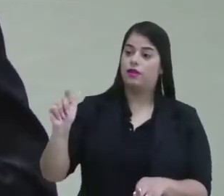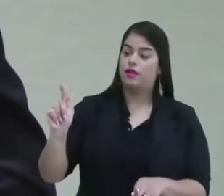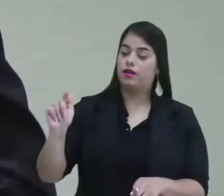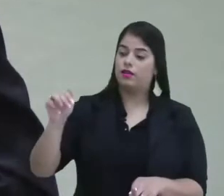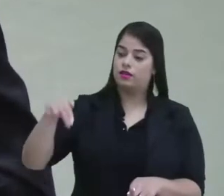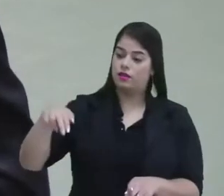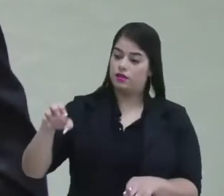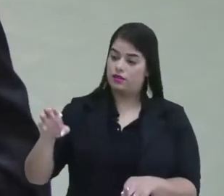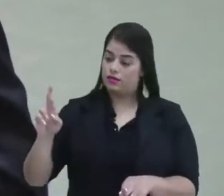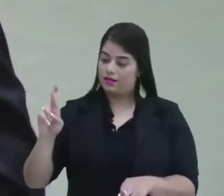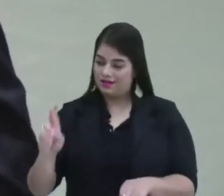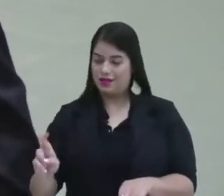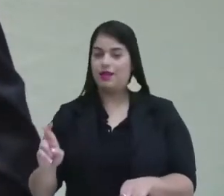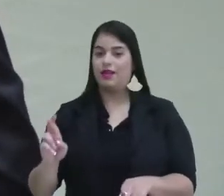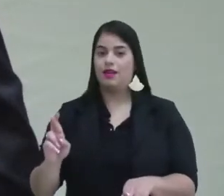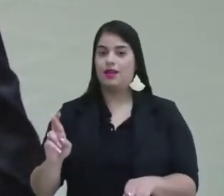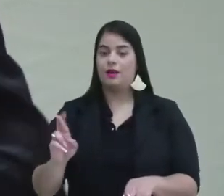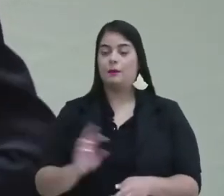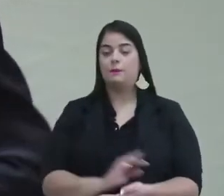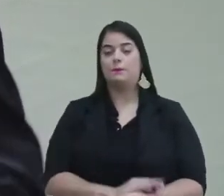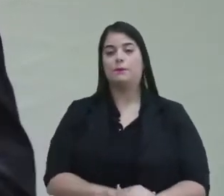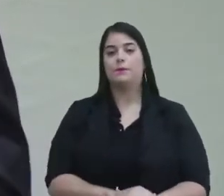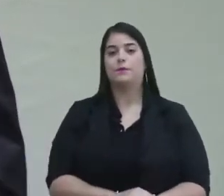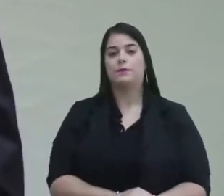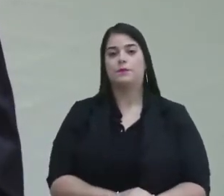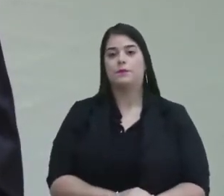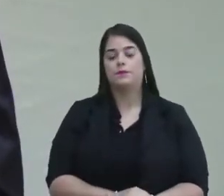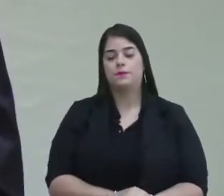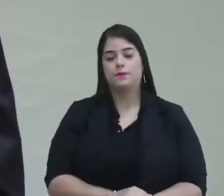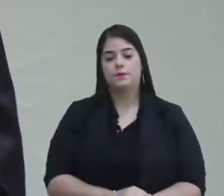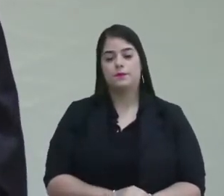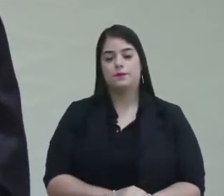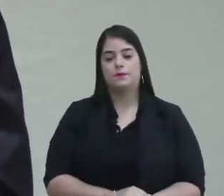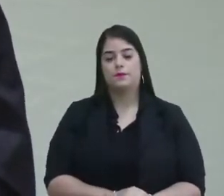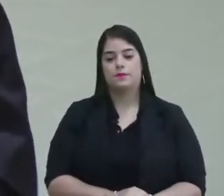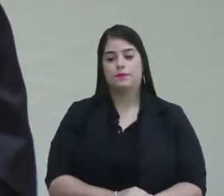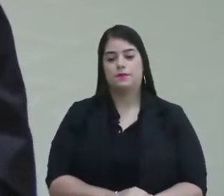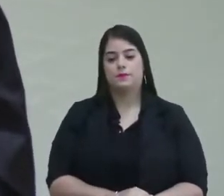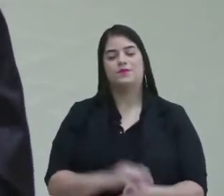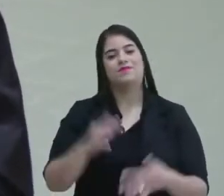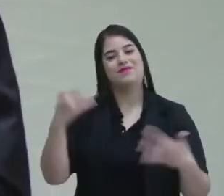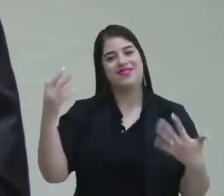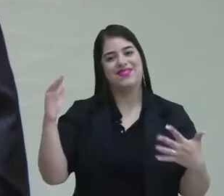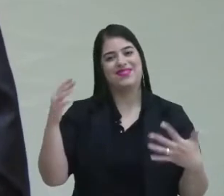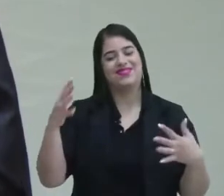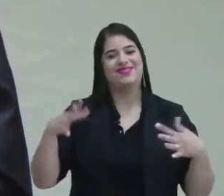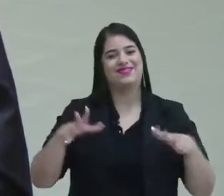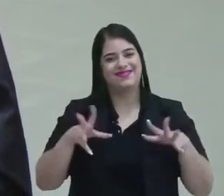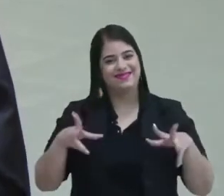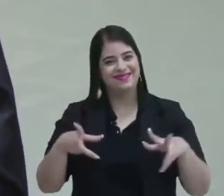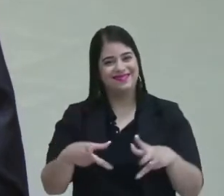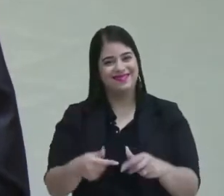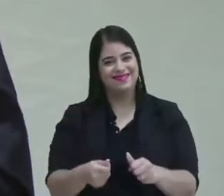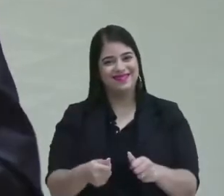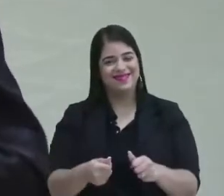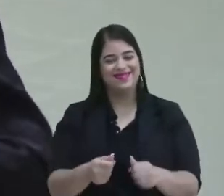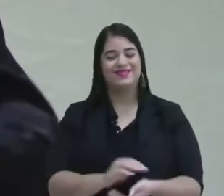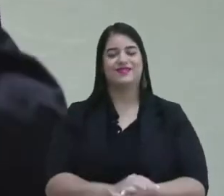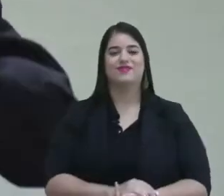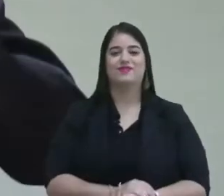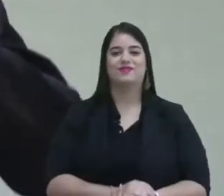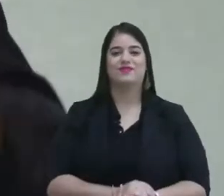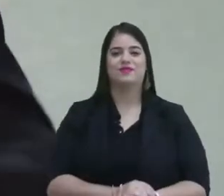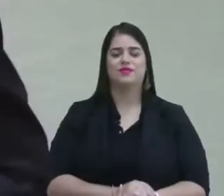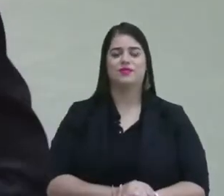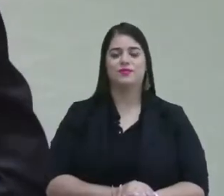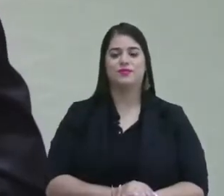Aquino, que mora, que reside ali no Alto Santiago. Então, parabéns a todos e que